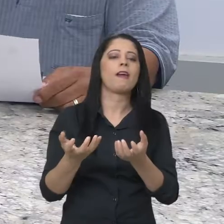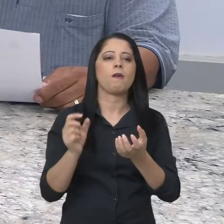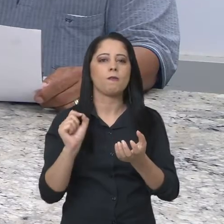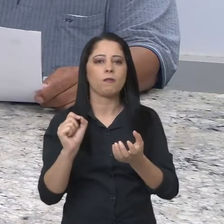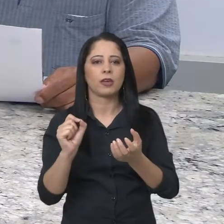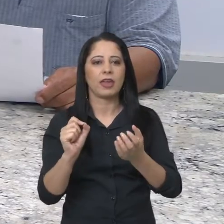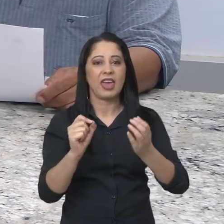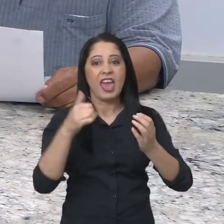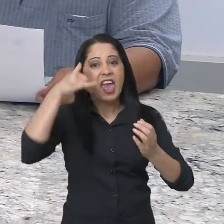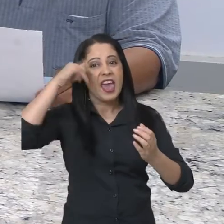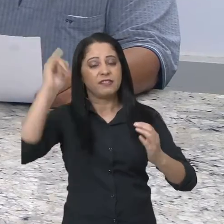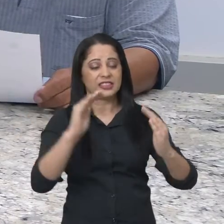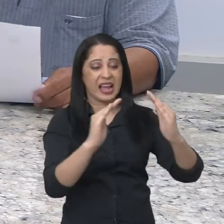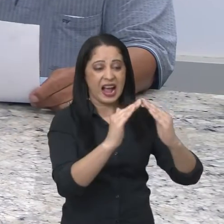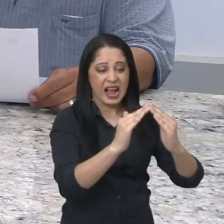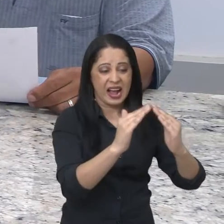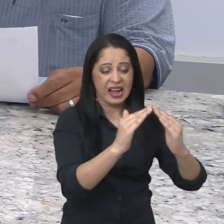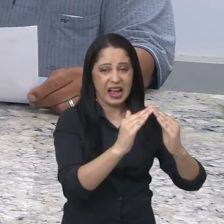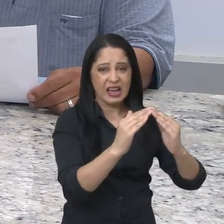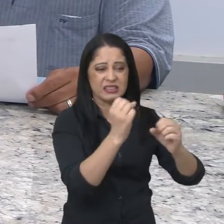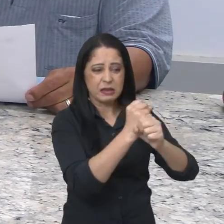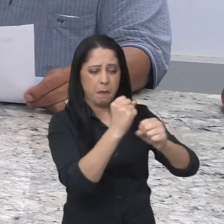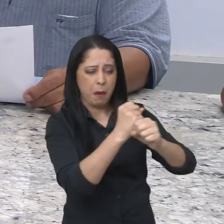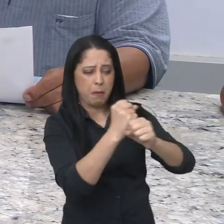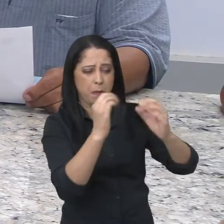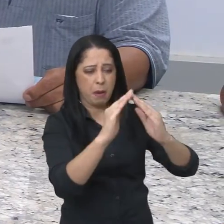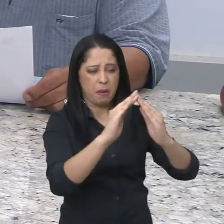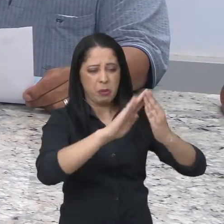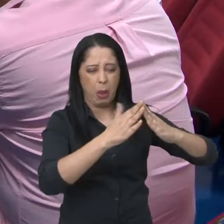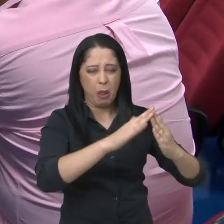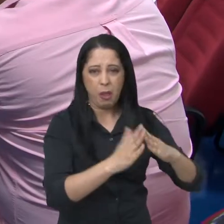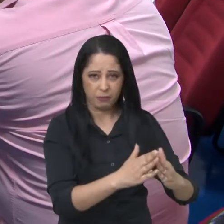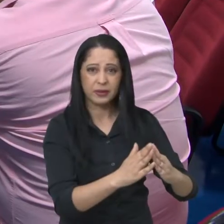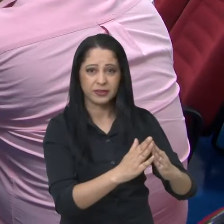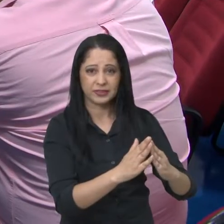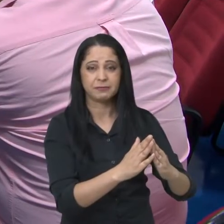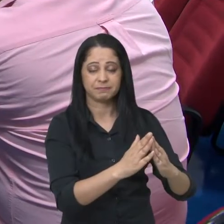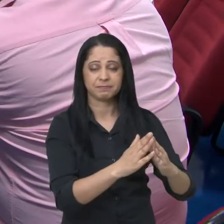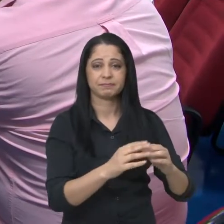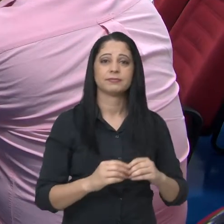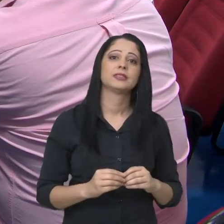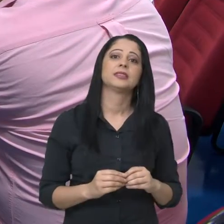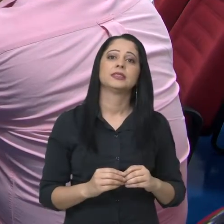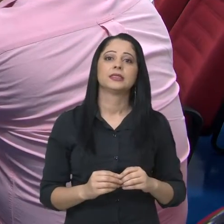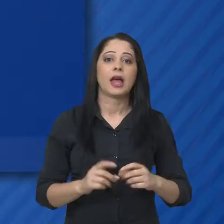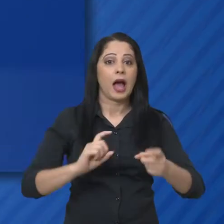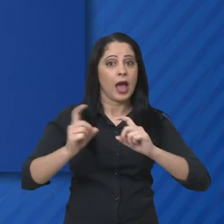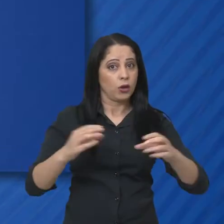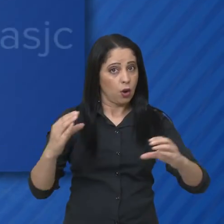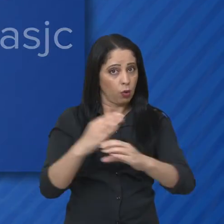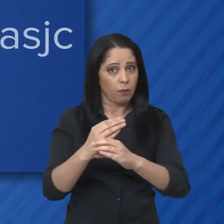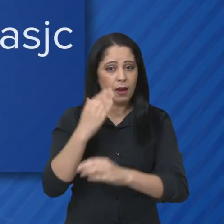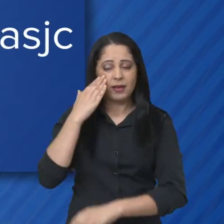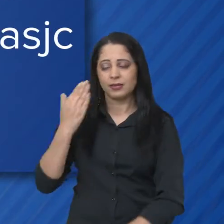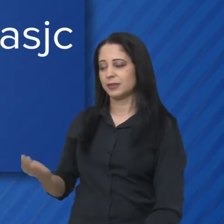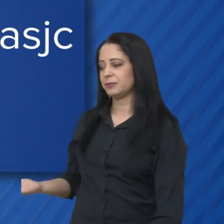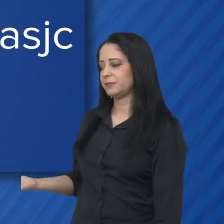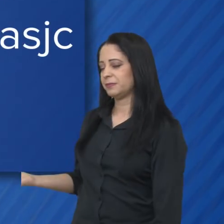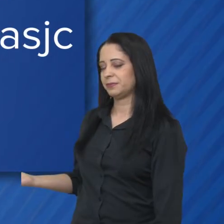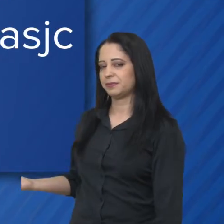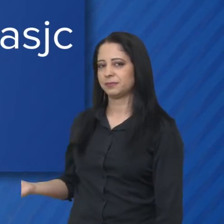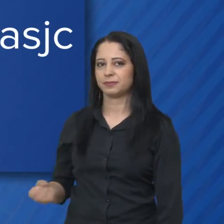que permite a demolição de construções sem autorização em fase inicial e núcleos urbanos informais a sessão completa